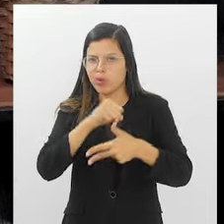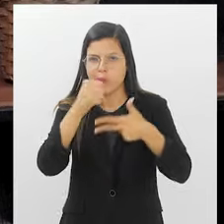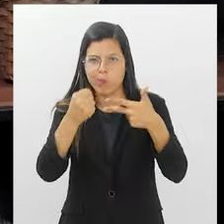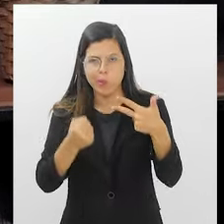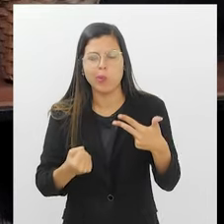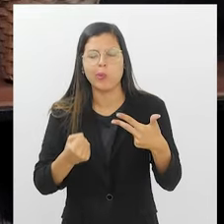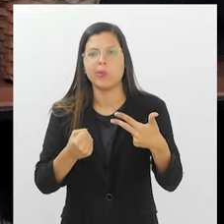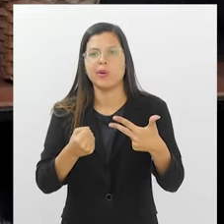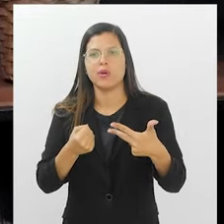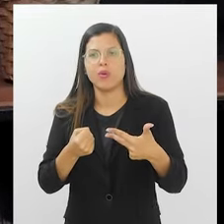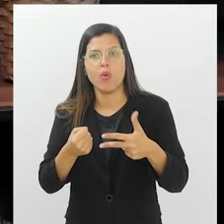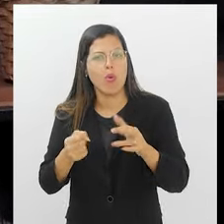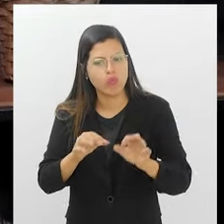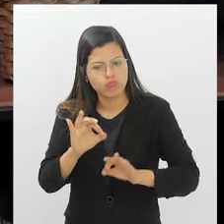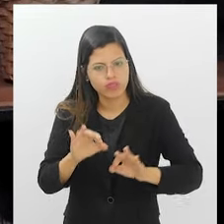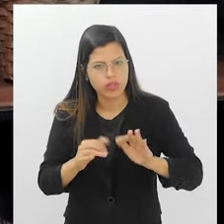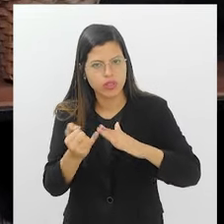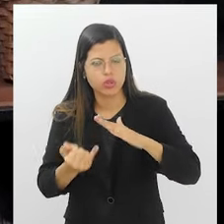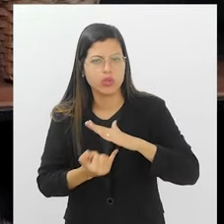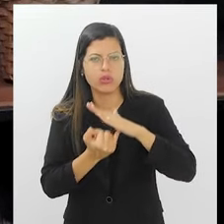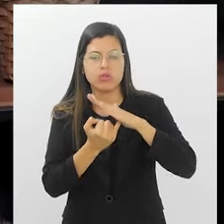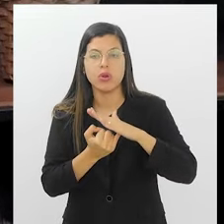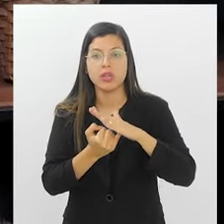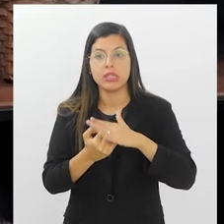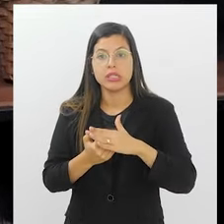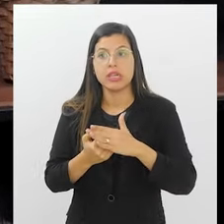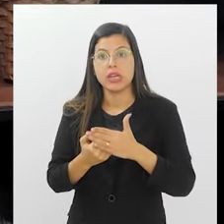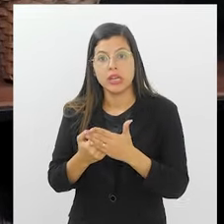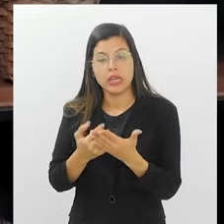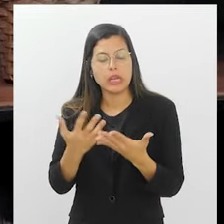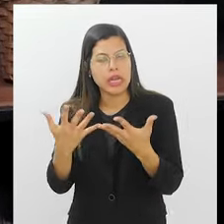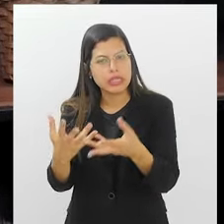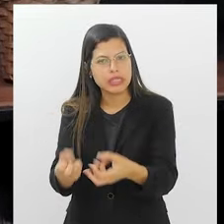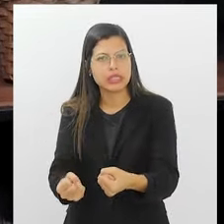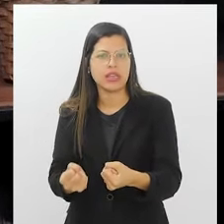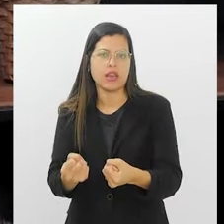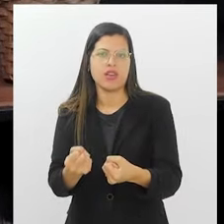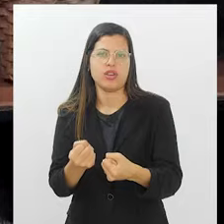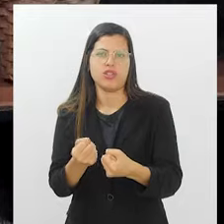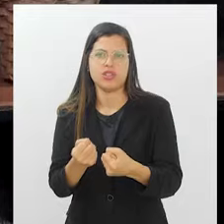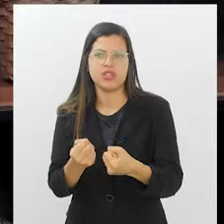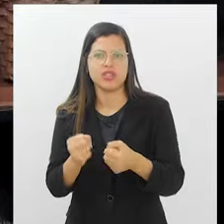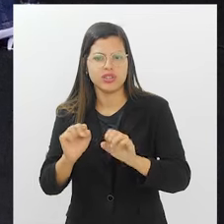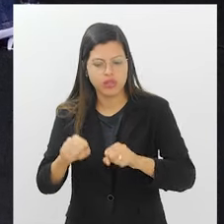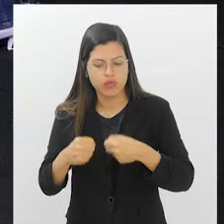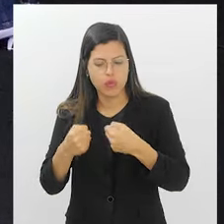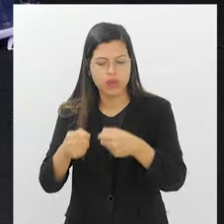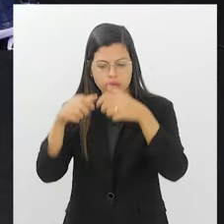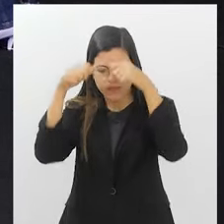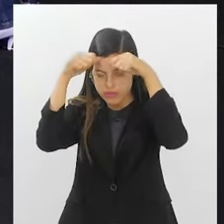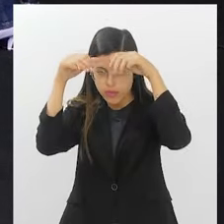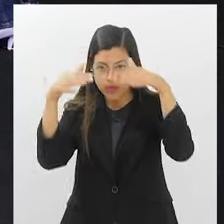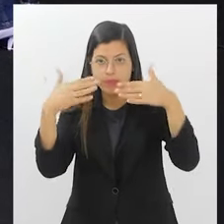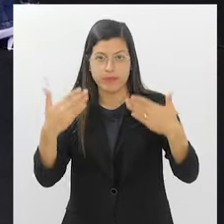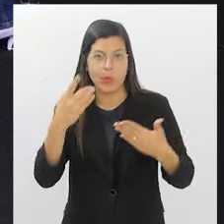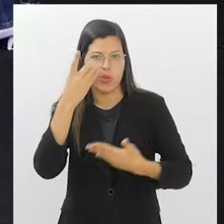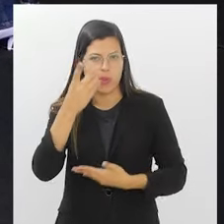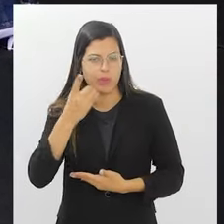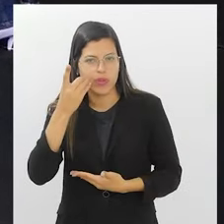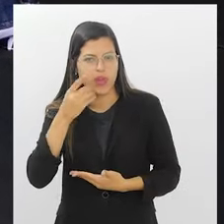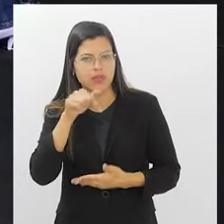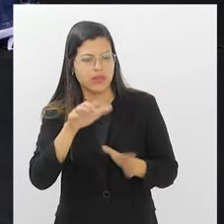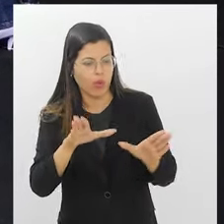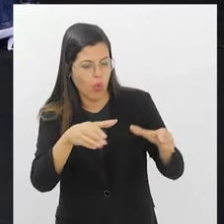poder público, de organizações que, né, abracem essa causa. E por isso, deputado, eu gostaria, o senhor, enquanto